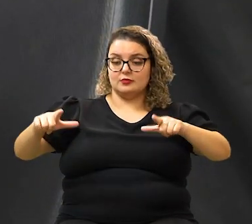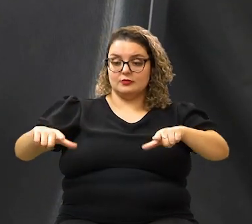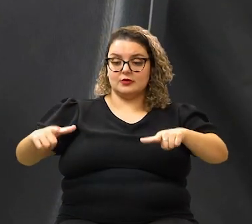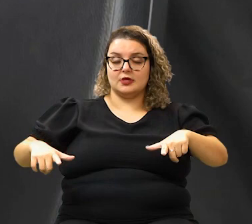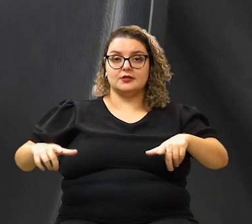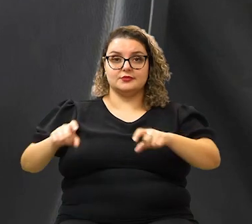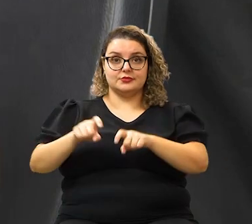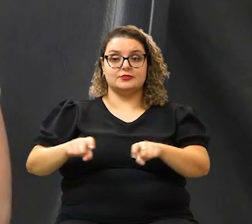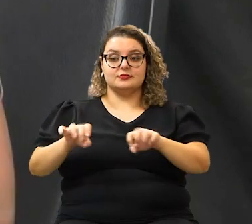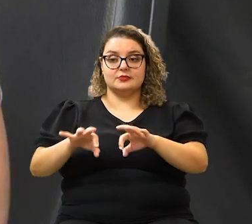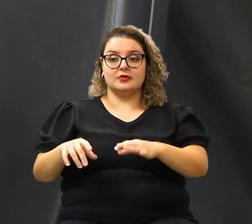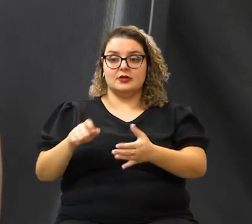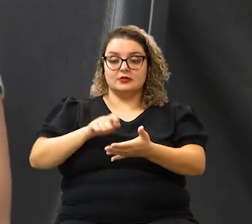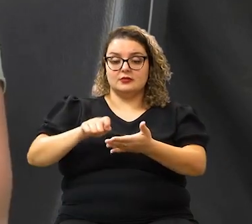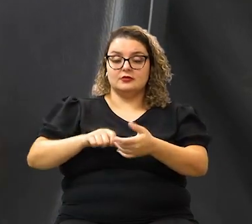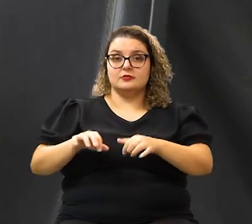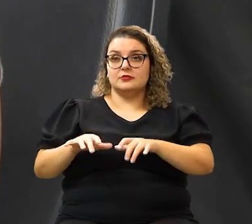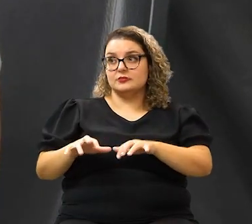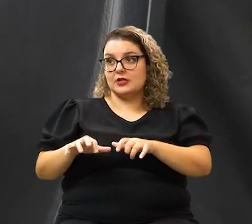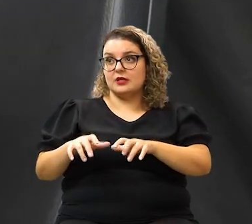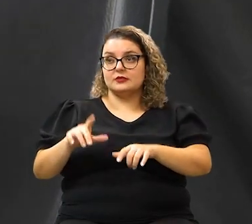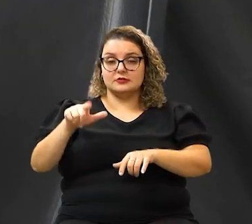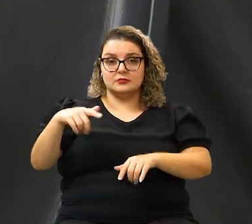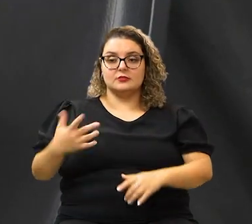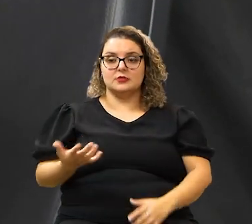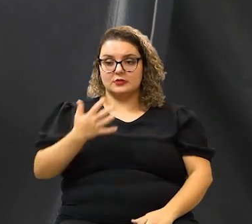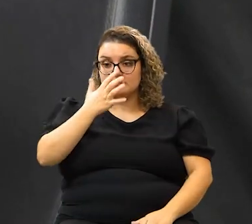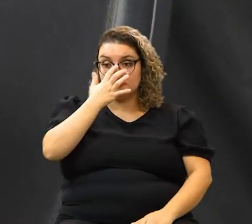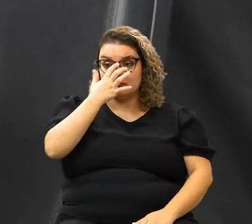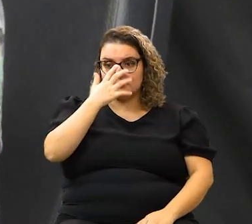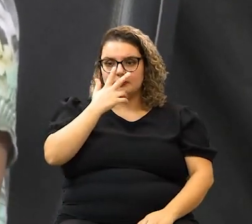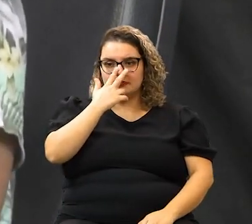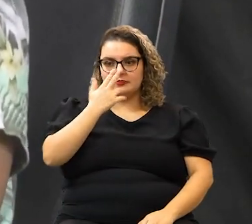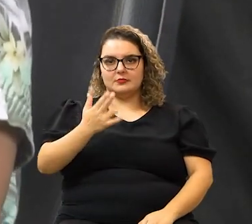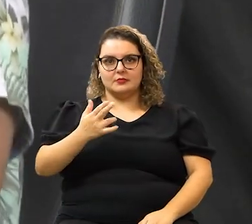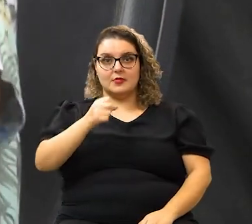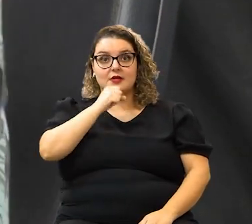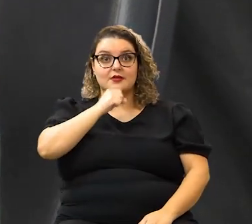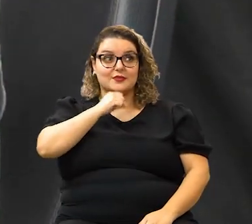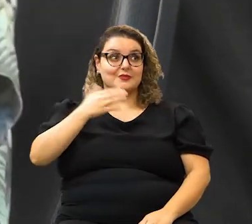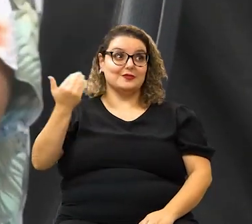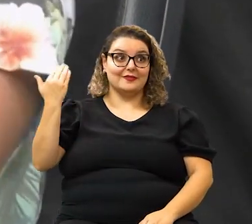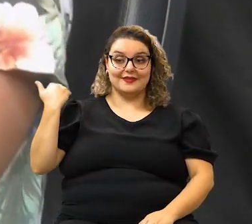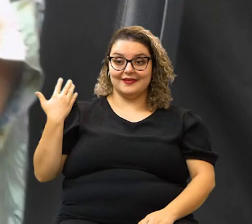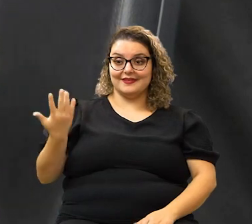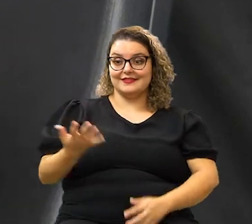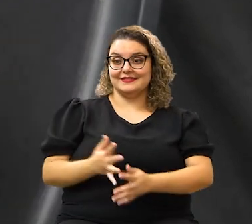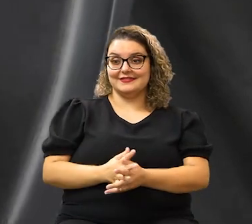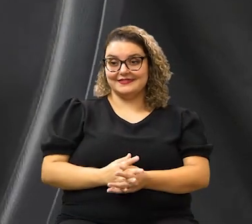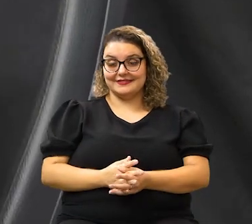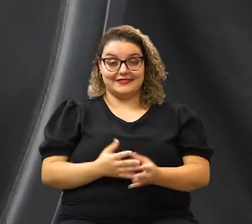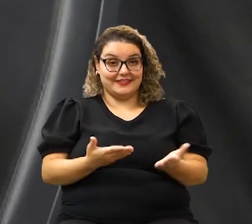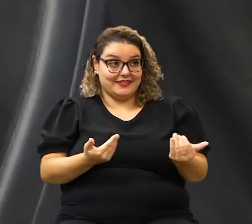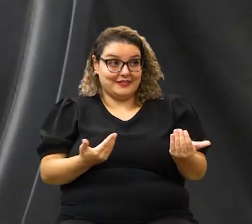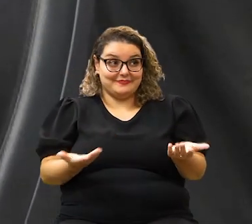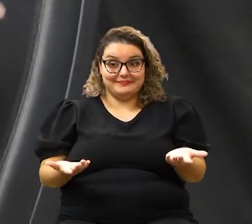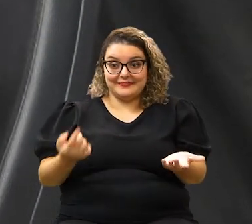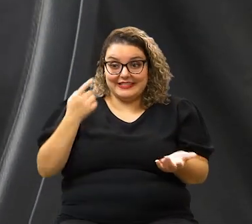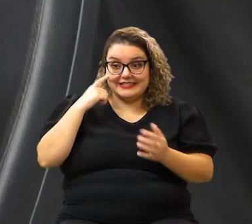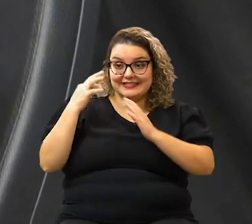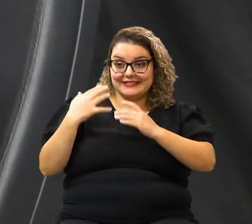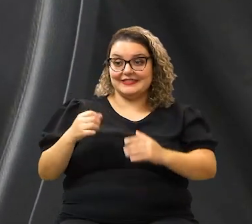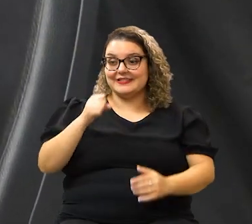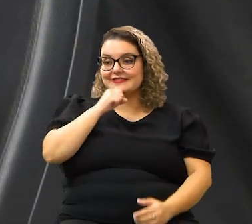mão o trabalho e depois ia digitar. Sim. Parece que eu sou muito antiga, né? Que a juventude hoje pode pensar que eu sou muito antiga, mas isso